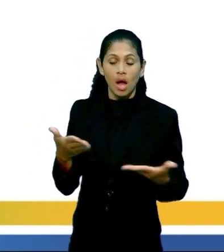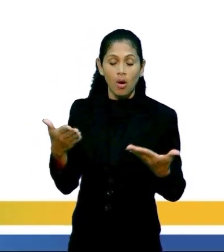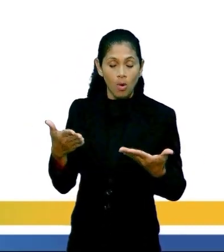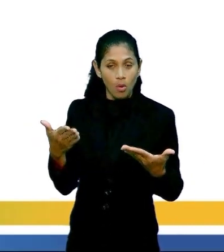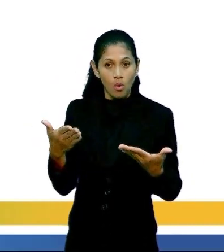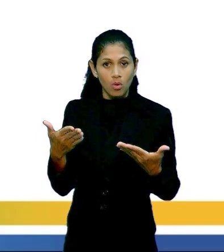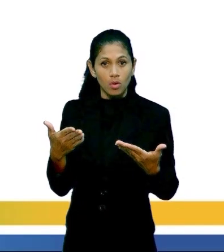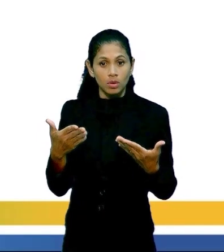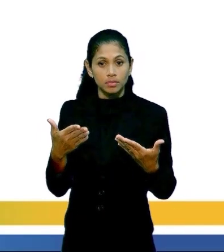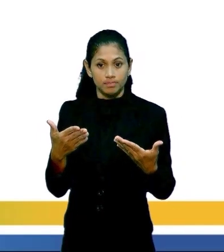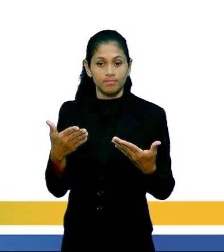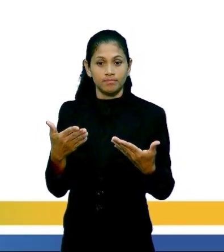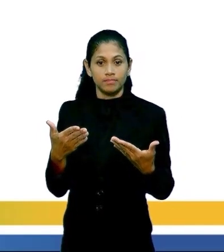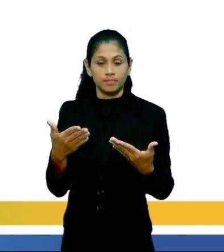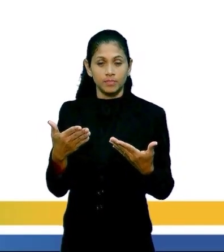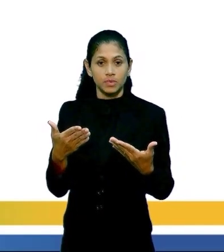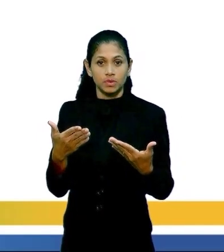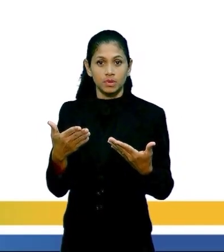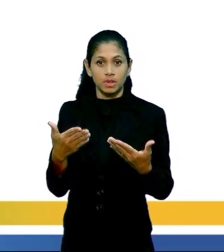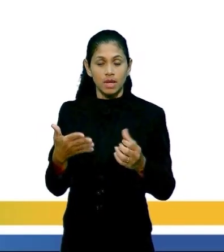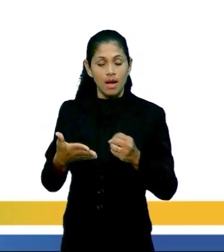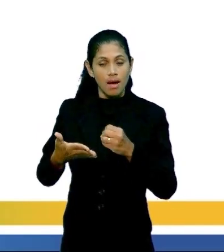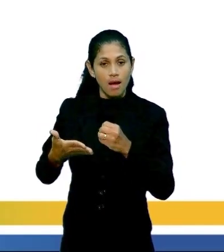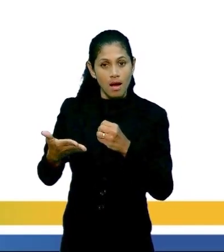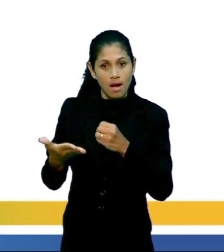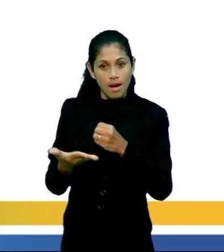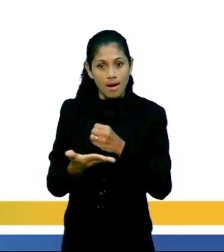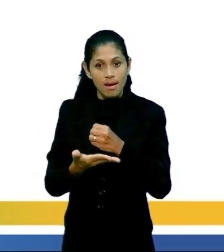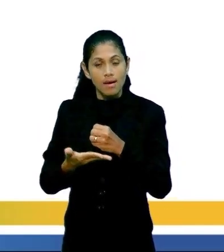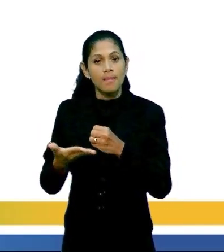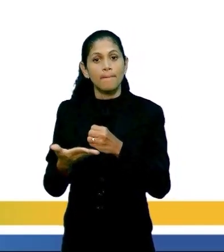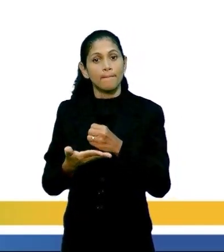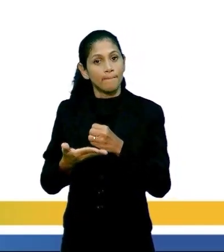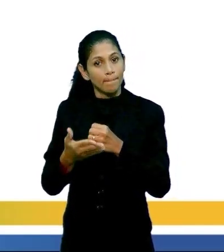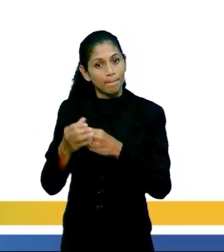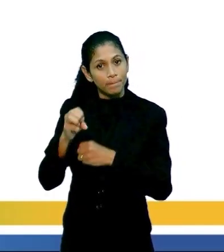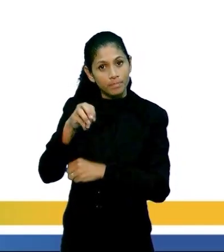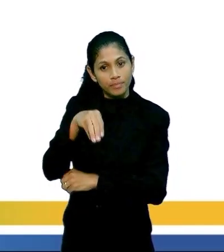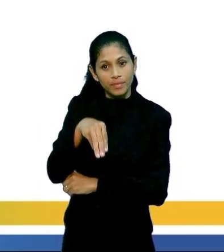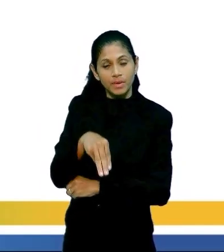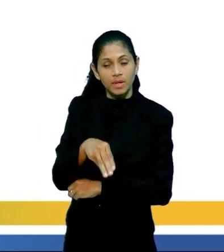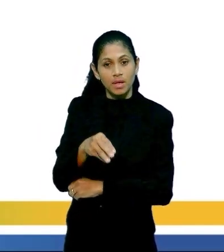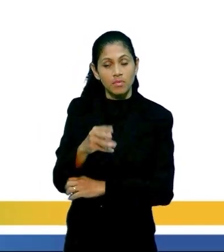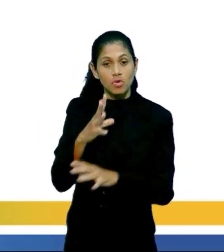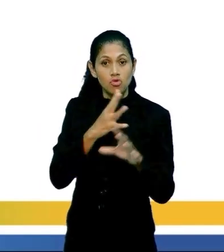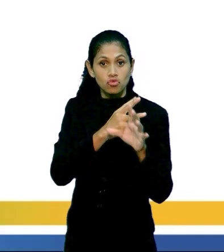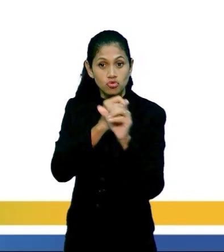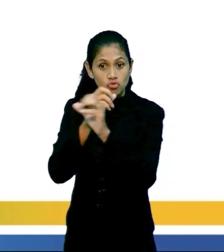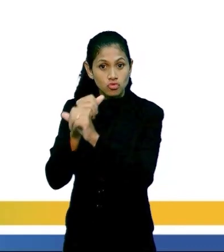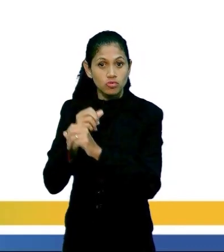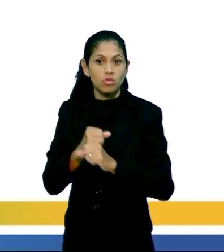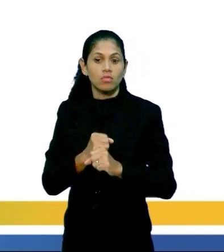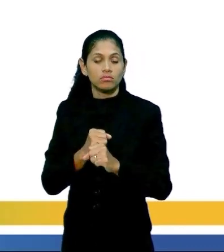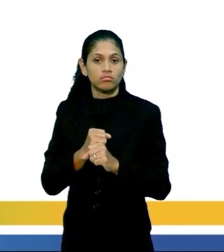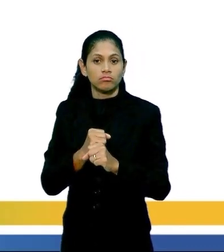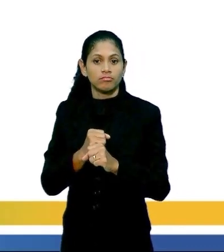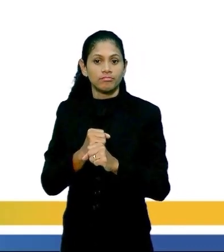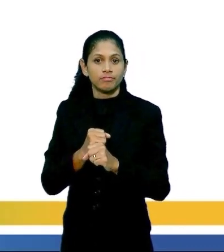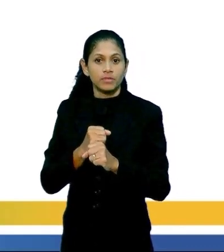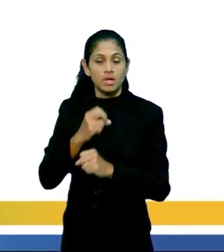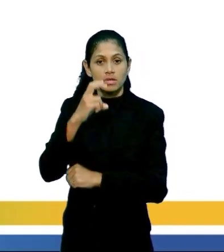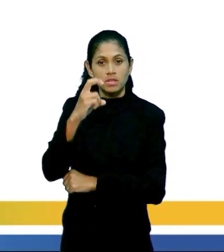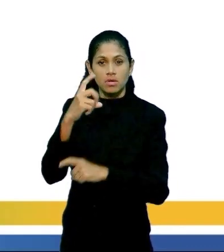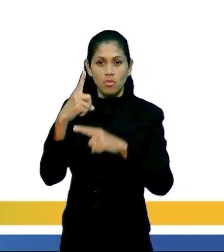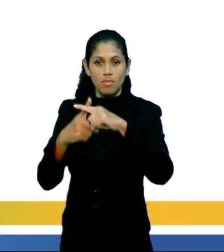camada, no caso é a camada M, certo? Soma os elétrons dessa última camada. Deu quanto? 5 mais 2, são os